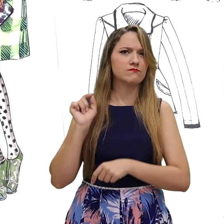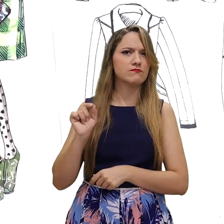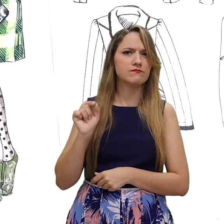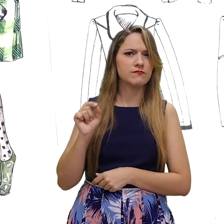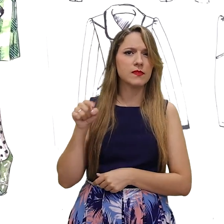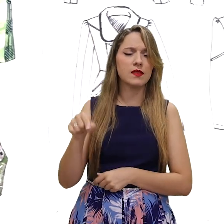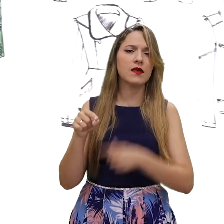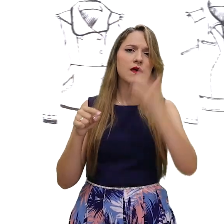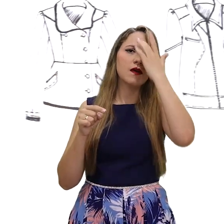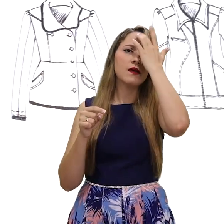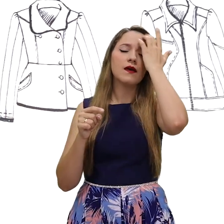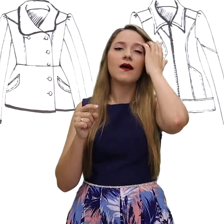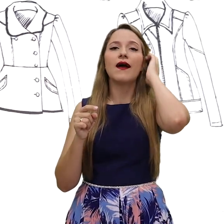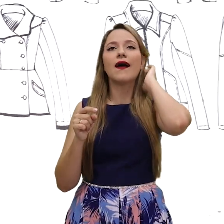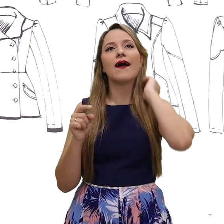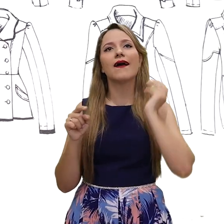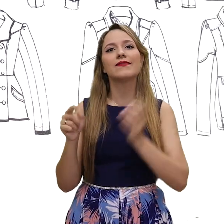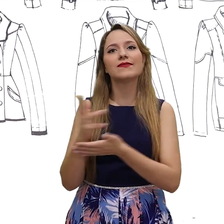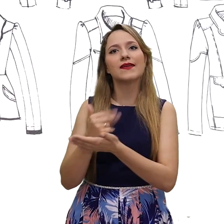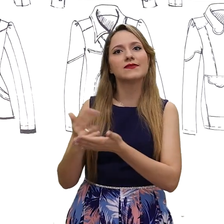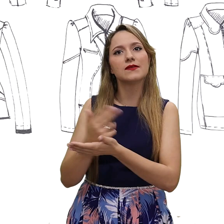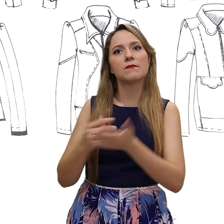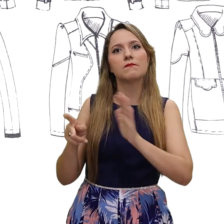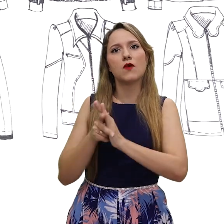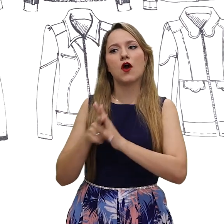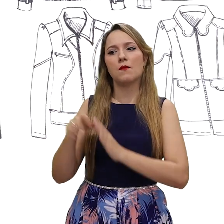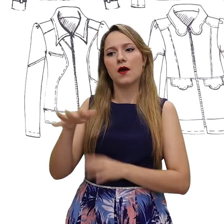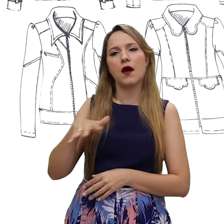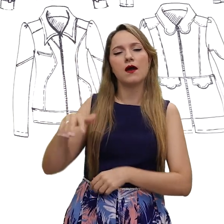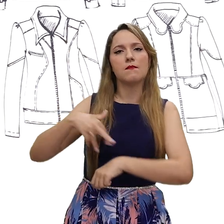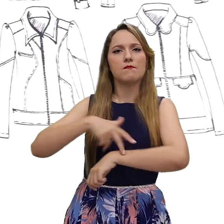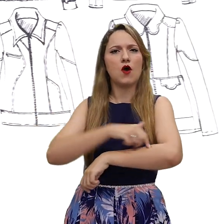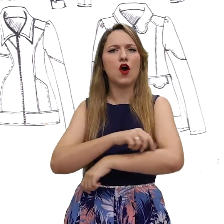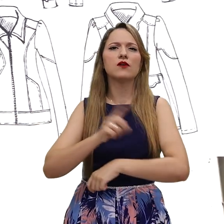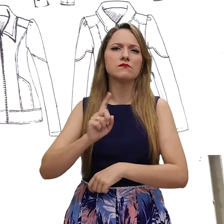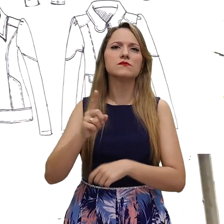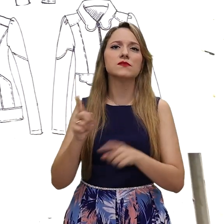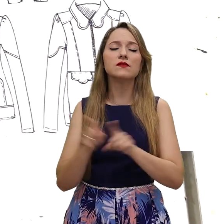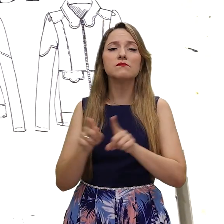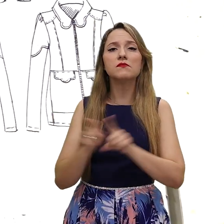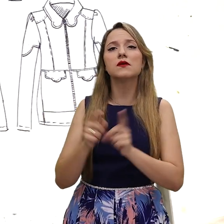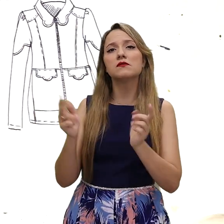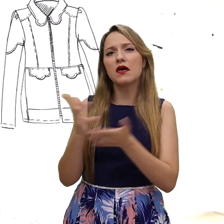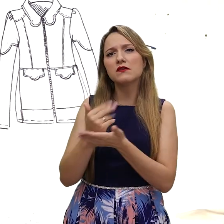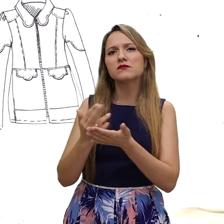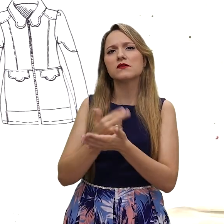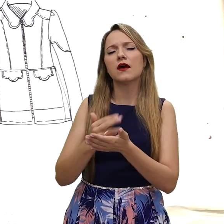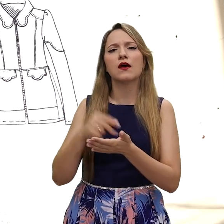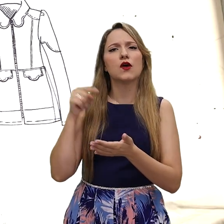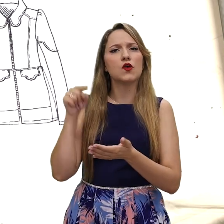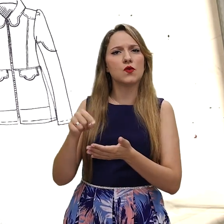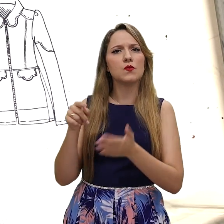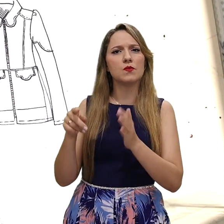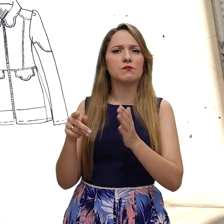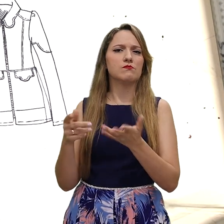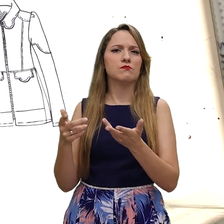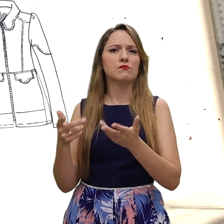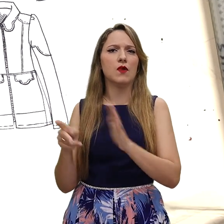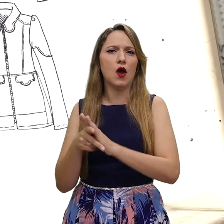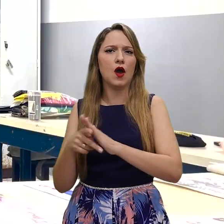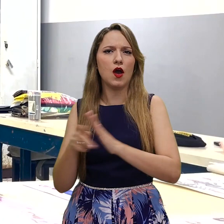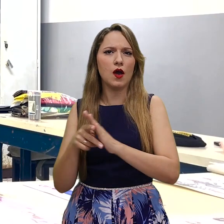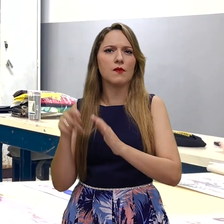uma palavra exclusiva da moda, né? Porque croquis significa também esboço. Então, o croquis de moda, ele tem